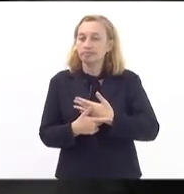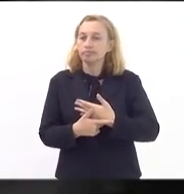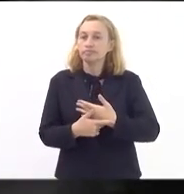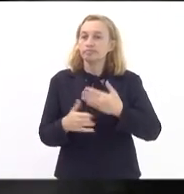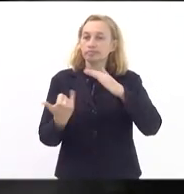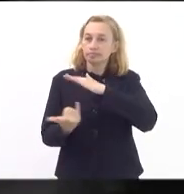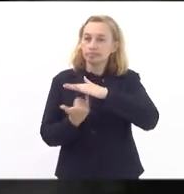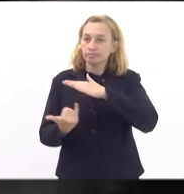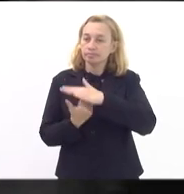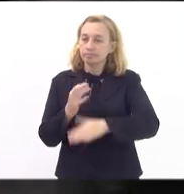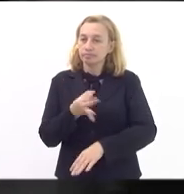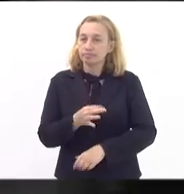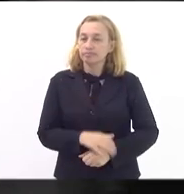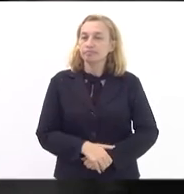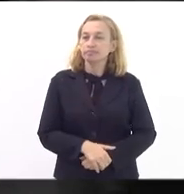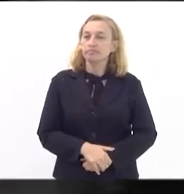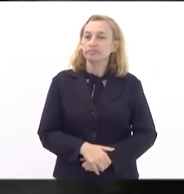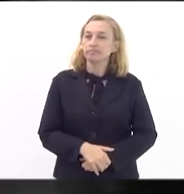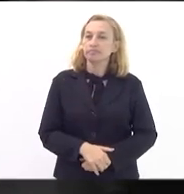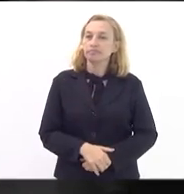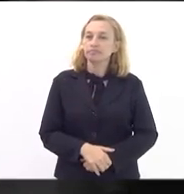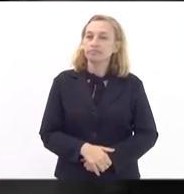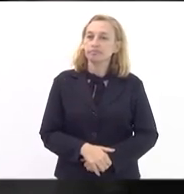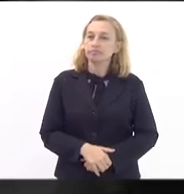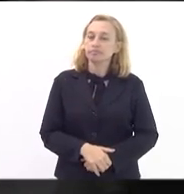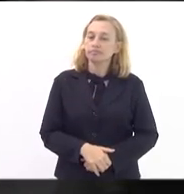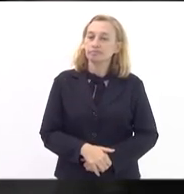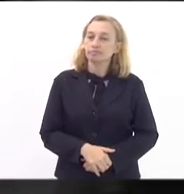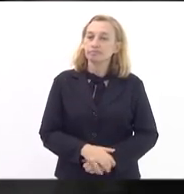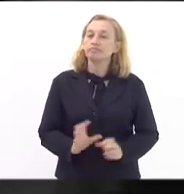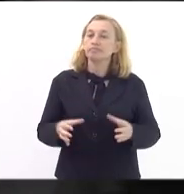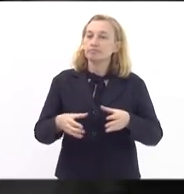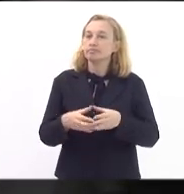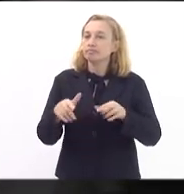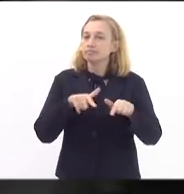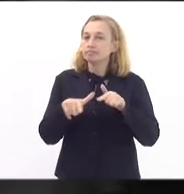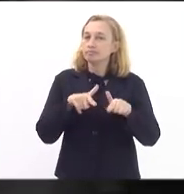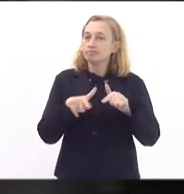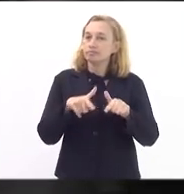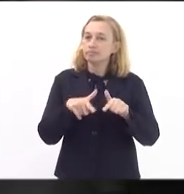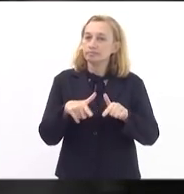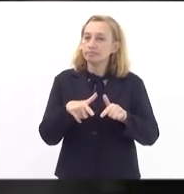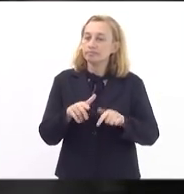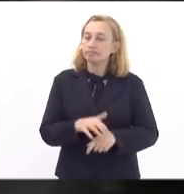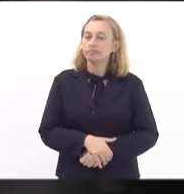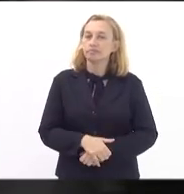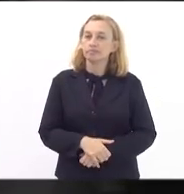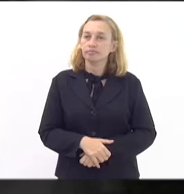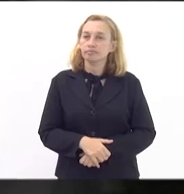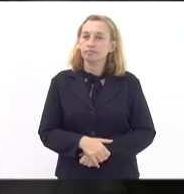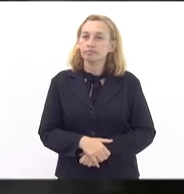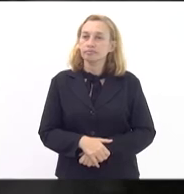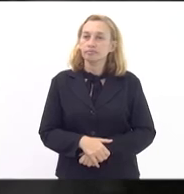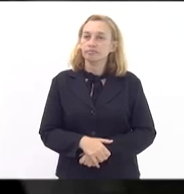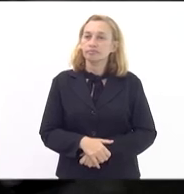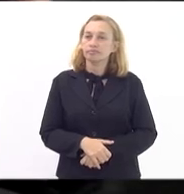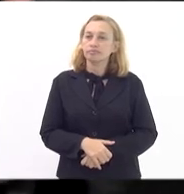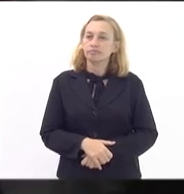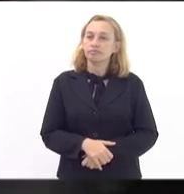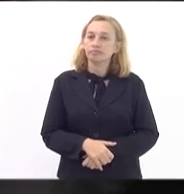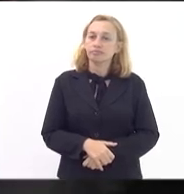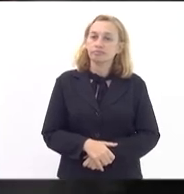é devido né foi instituído um grupo de trabalho foram estabelecidas